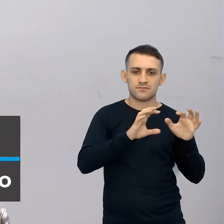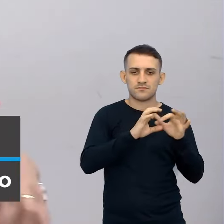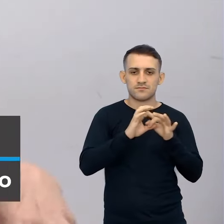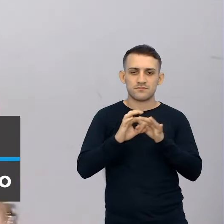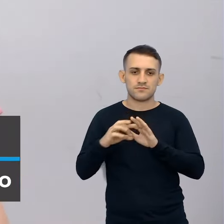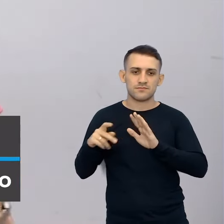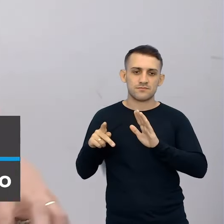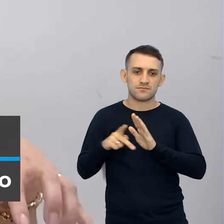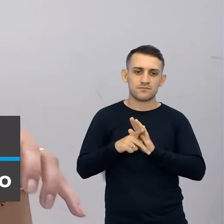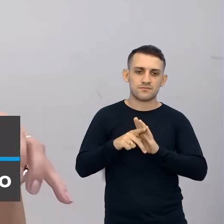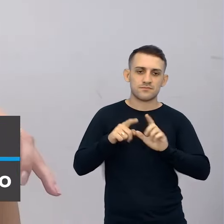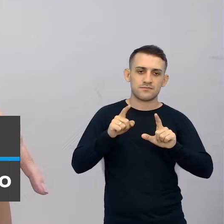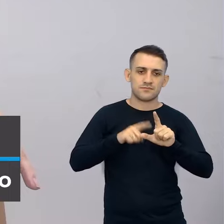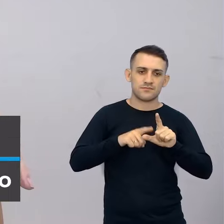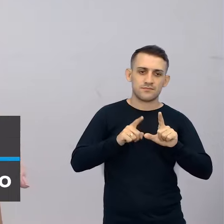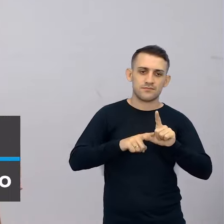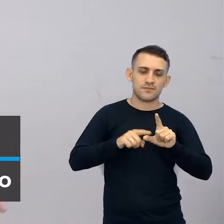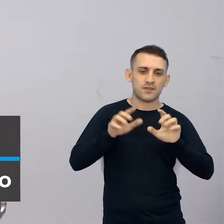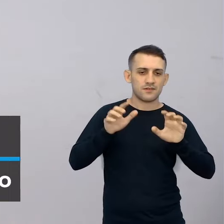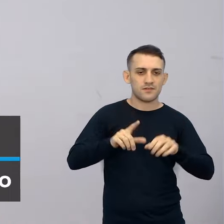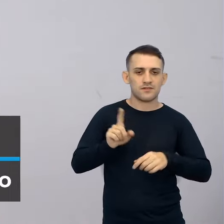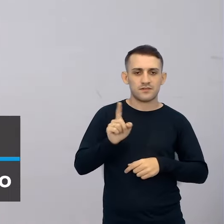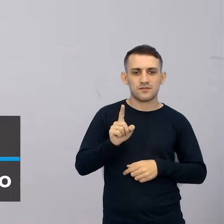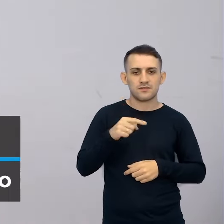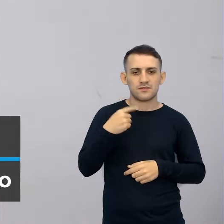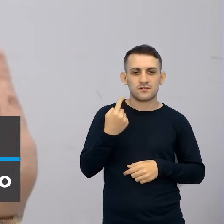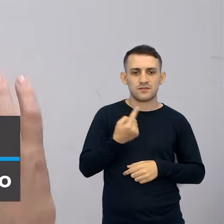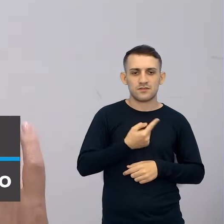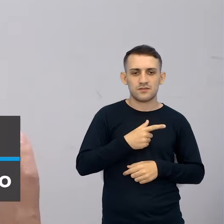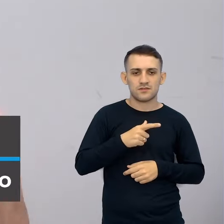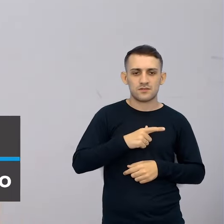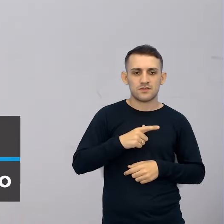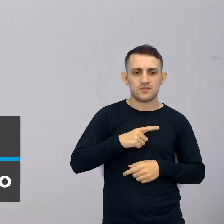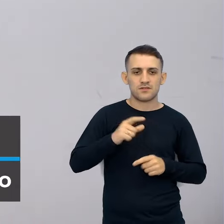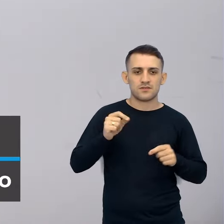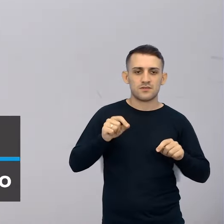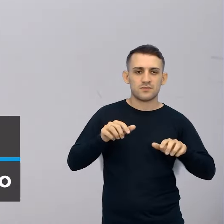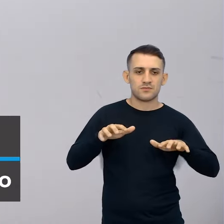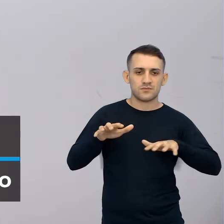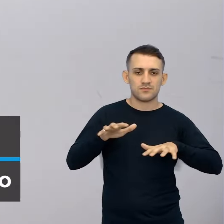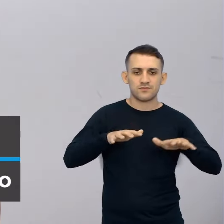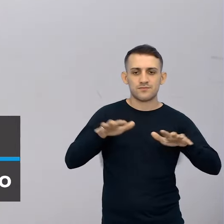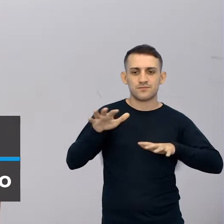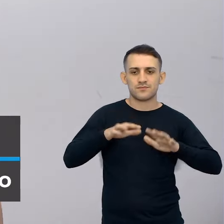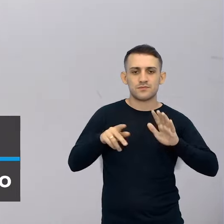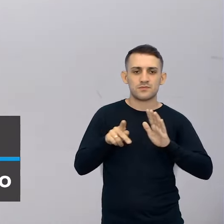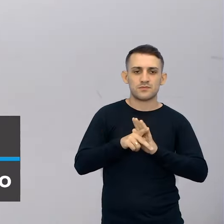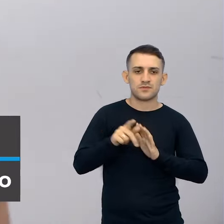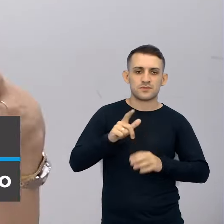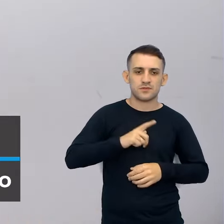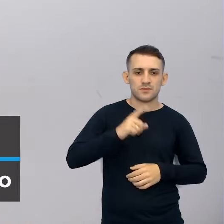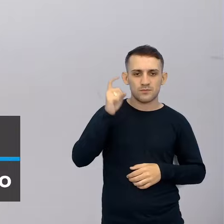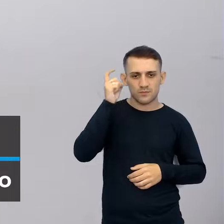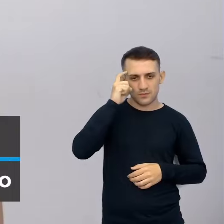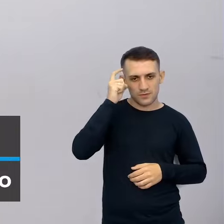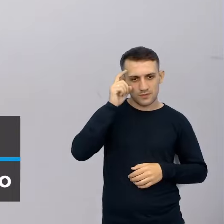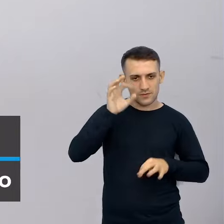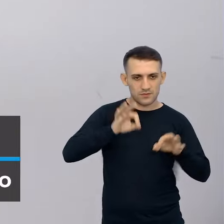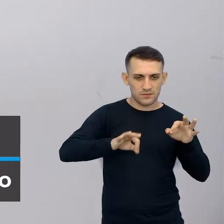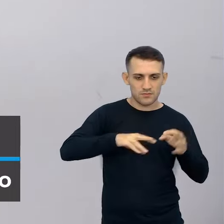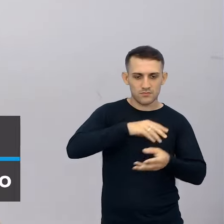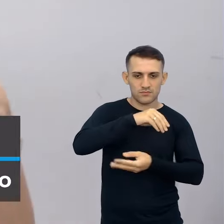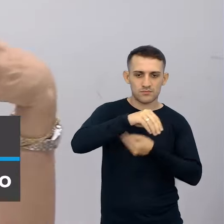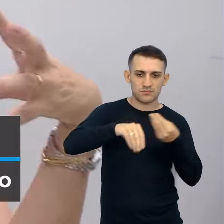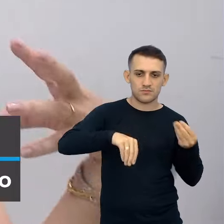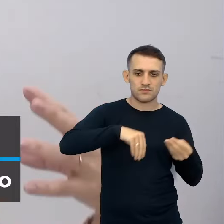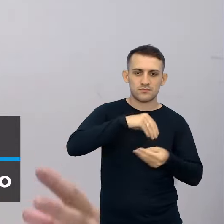que aquelas letras não estão naquela ordem. Então, quando a gente traz esse movimento, né? Ele tem um pensamento organizado, que ele